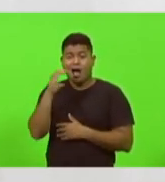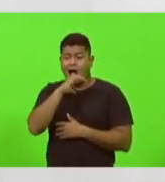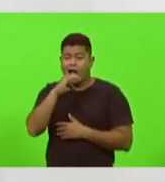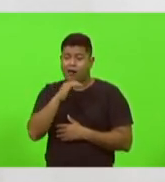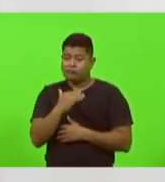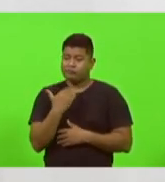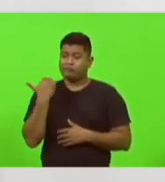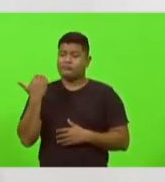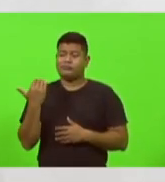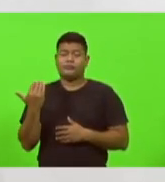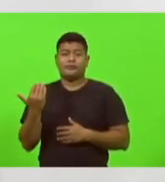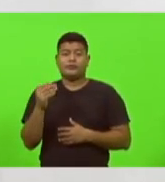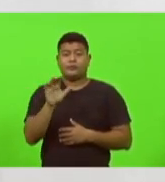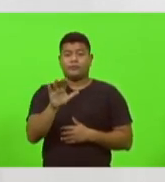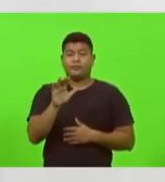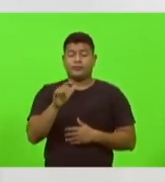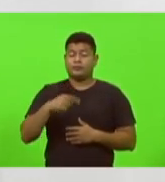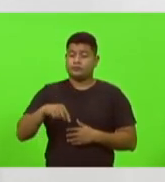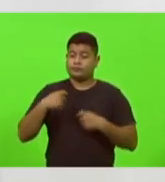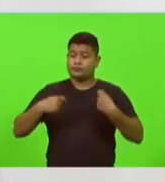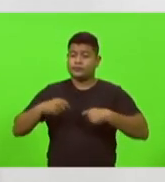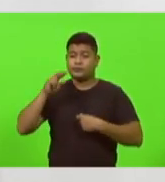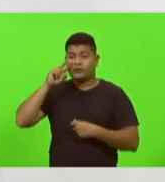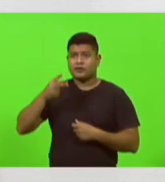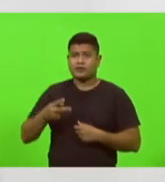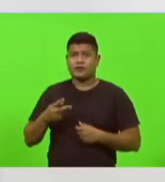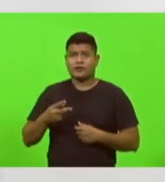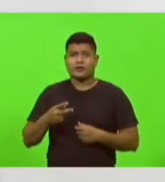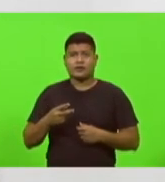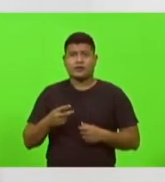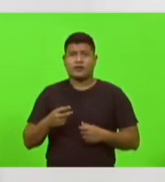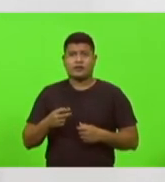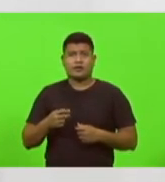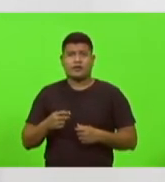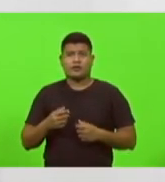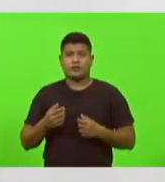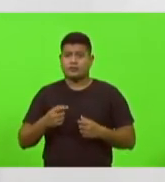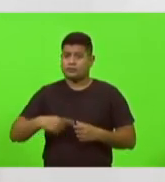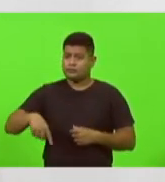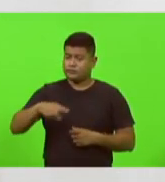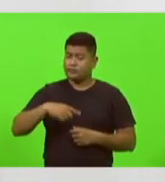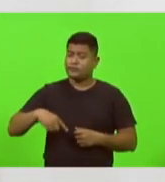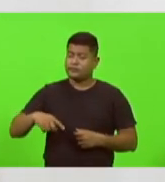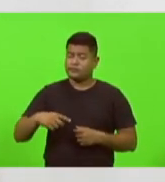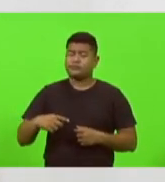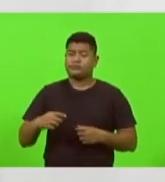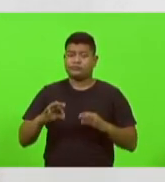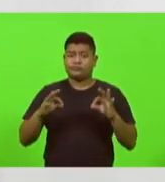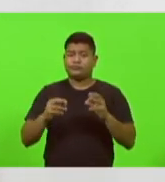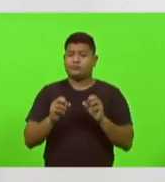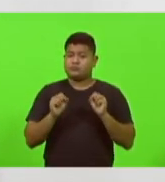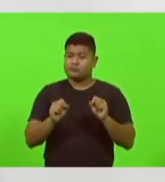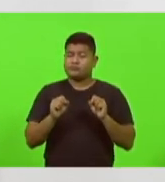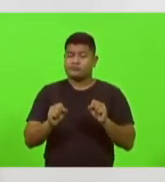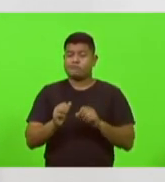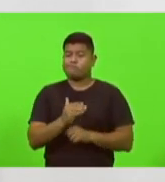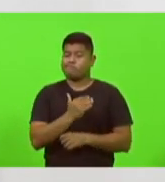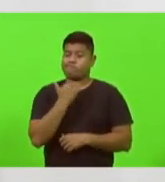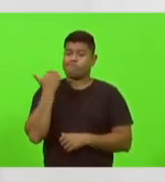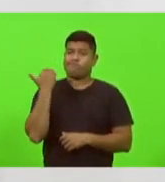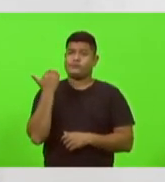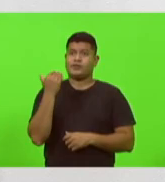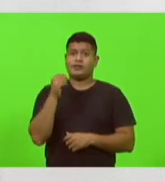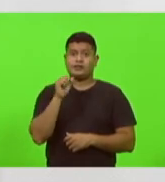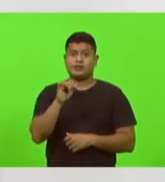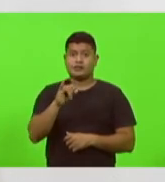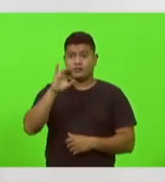reconhecer que ninguém quer, mas todos nós vamos, e se